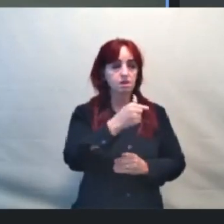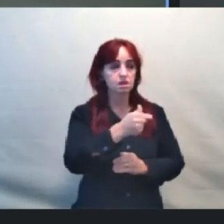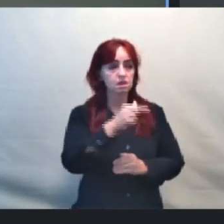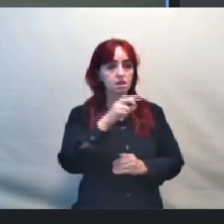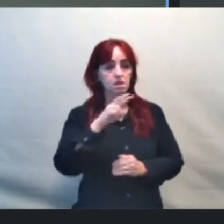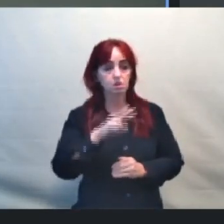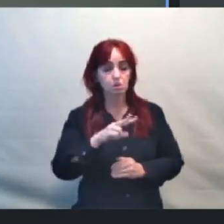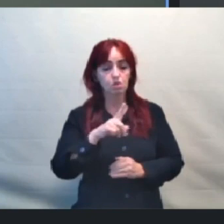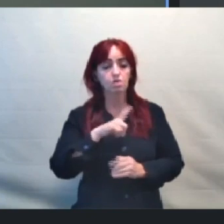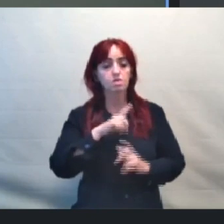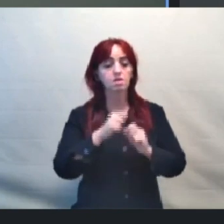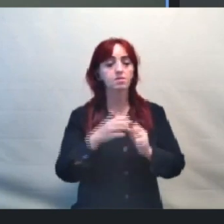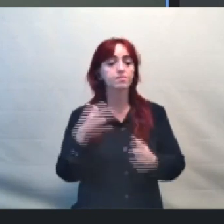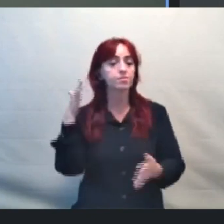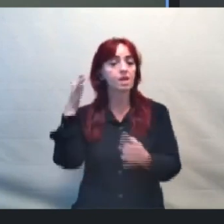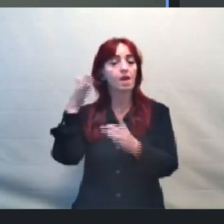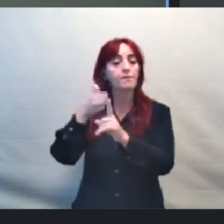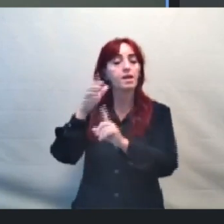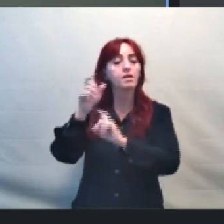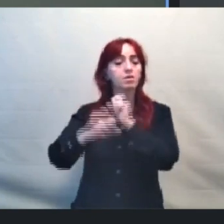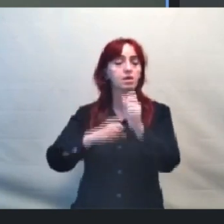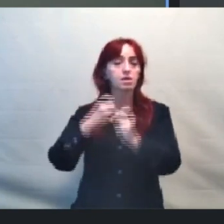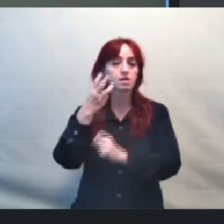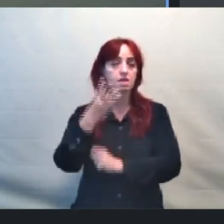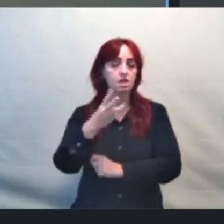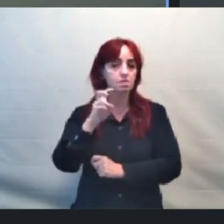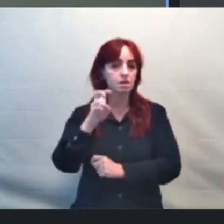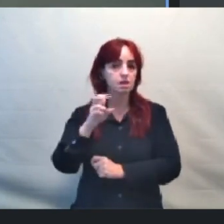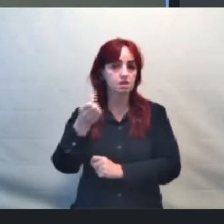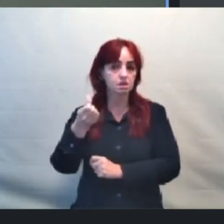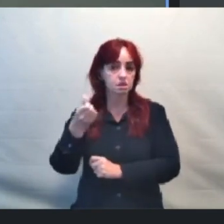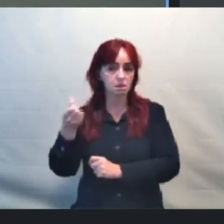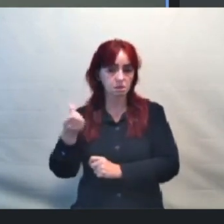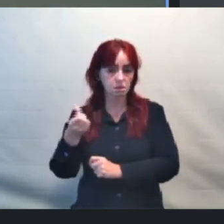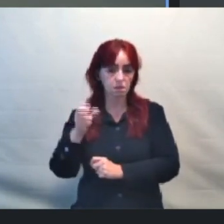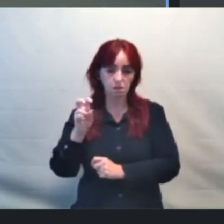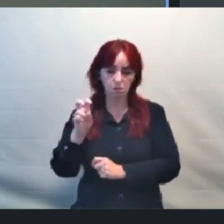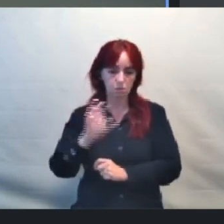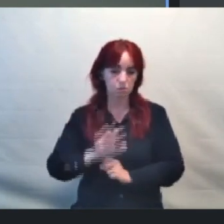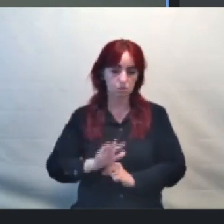era 3.565. Então, isso vai estar claro na apresentação. Tá bom?